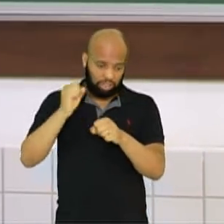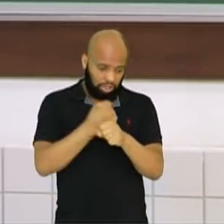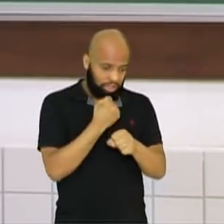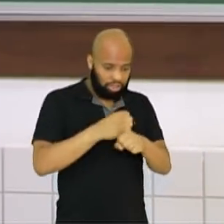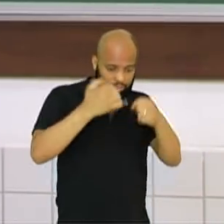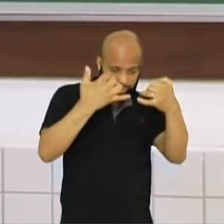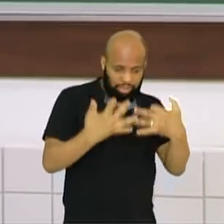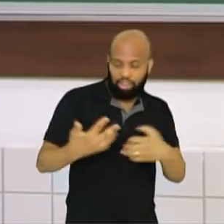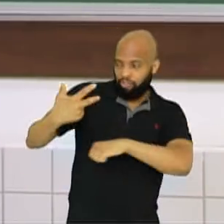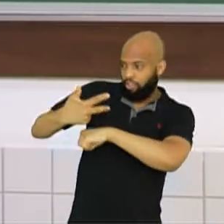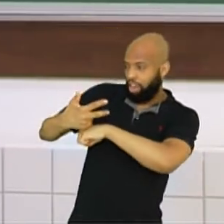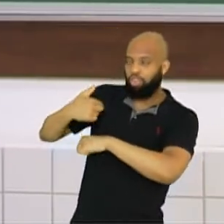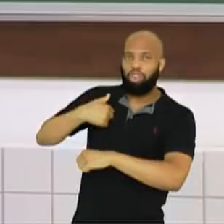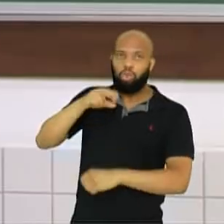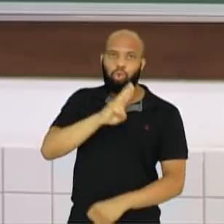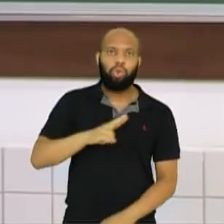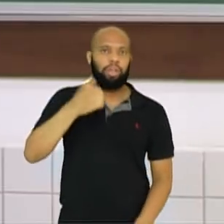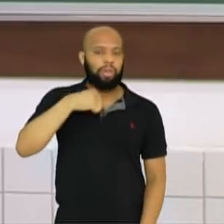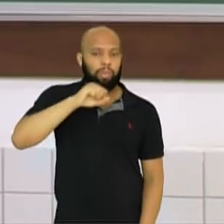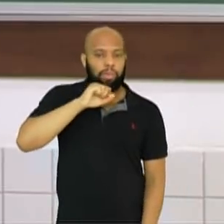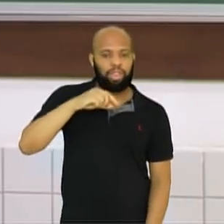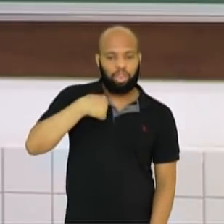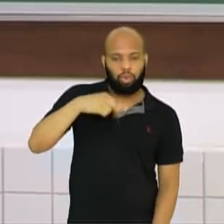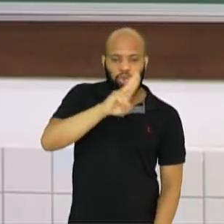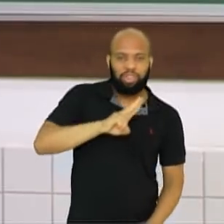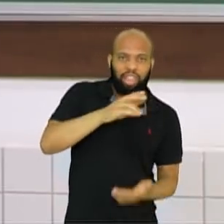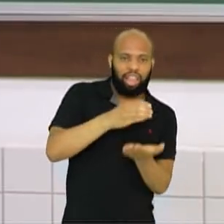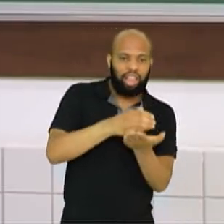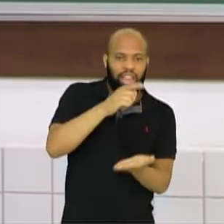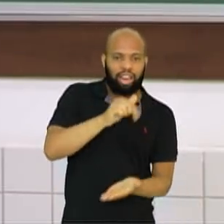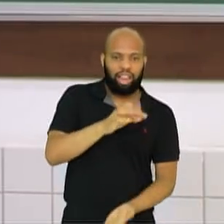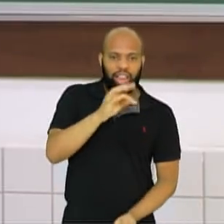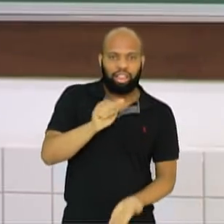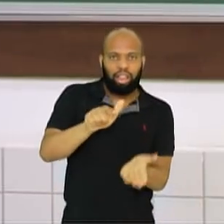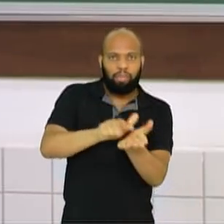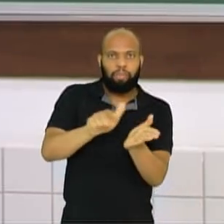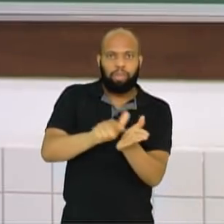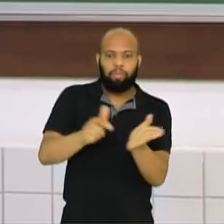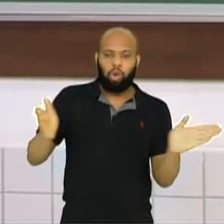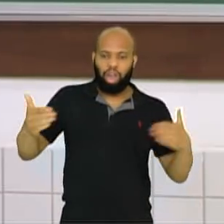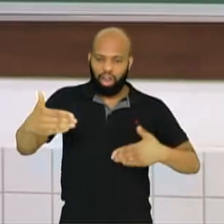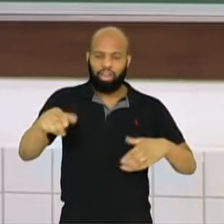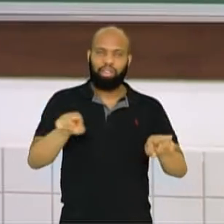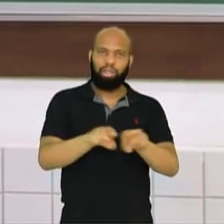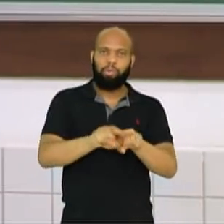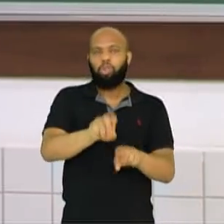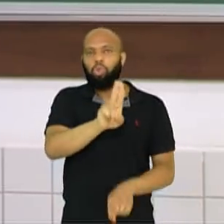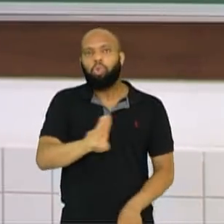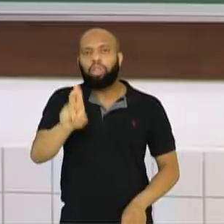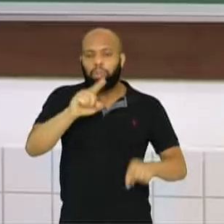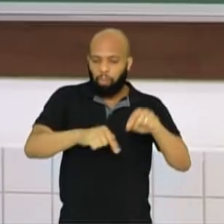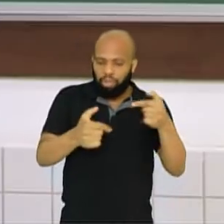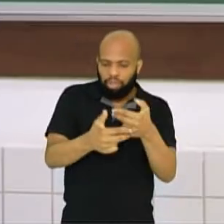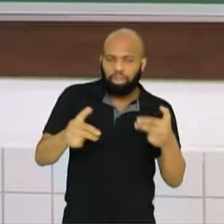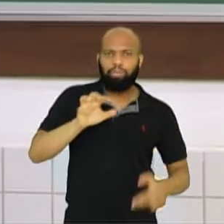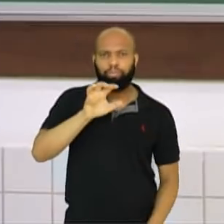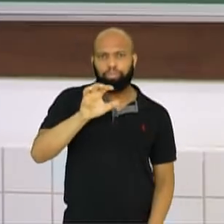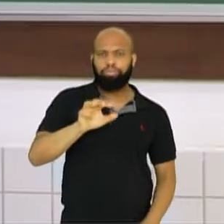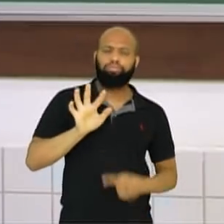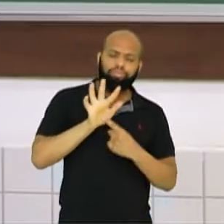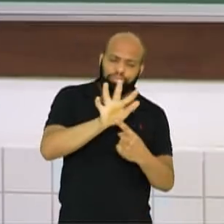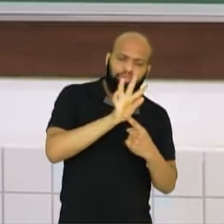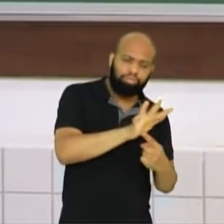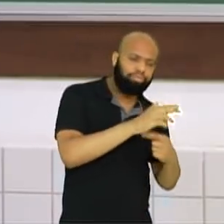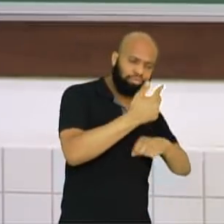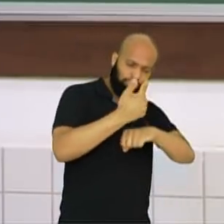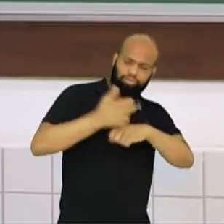explicando, olha, eu utilizei da mamãe aqui essa lata, o papelão, aqui eu utilizei um material aqui, alguns